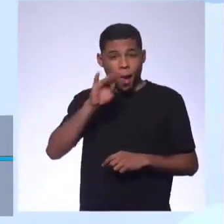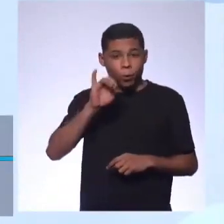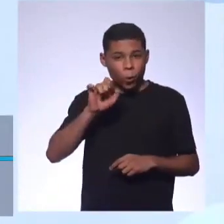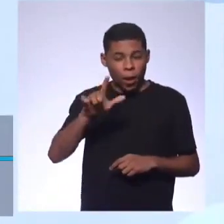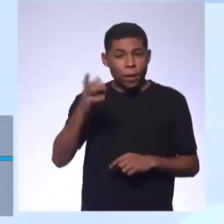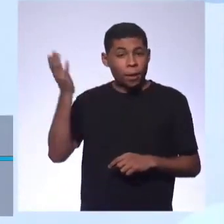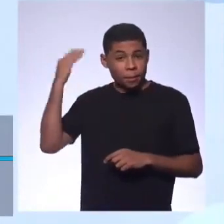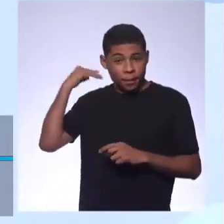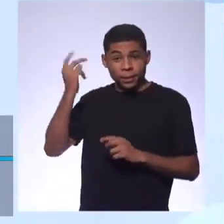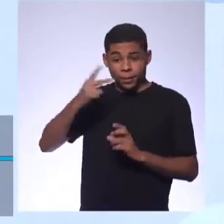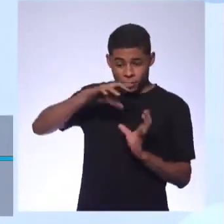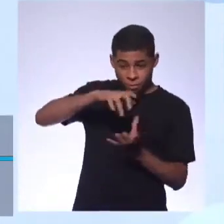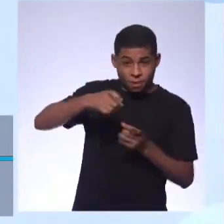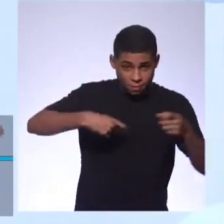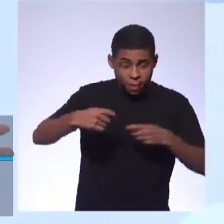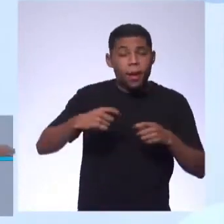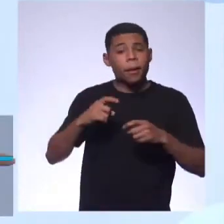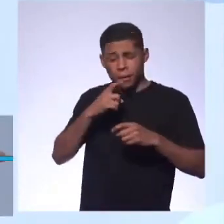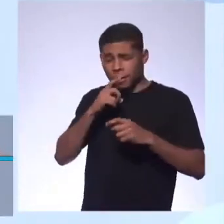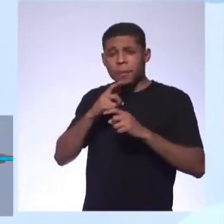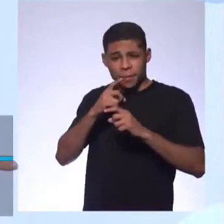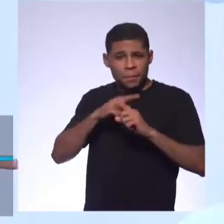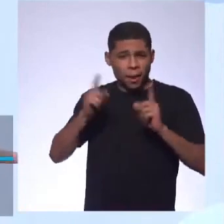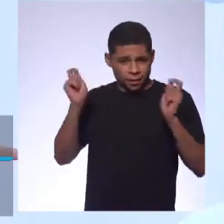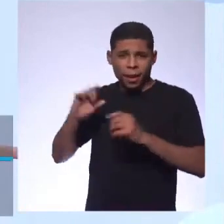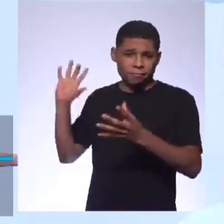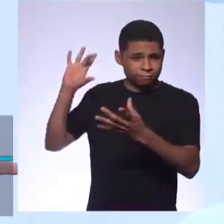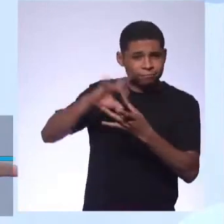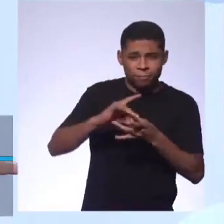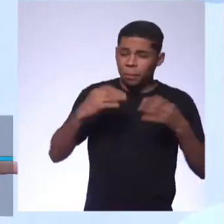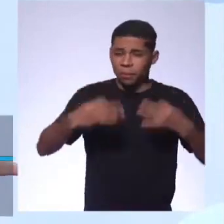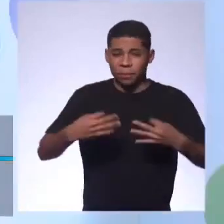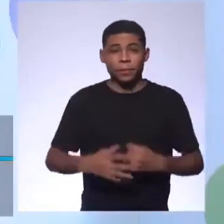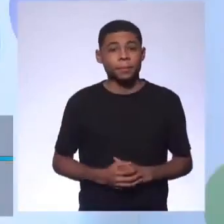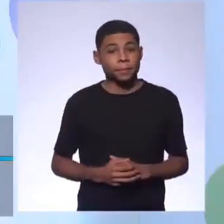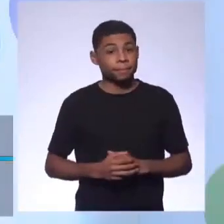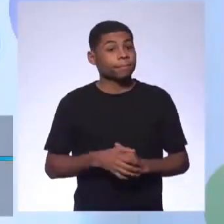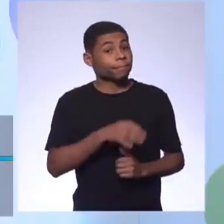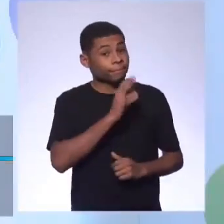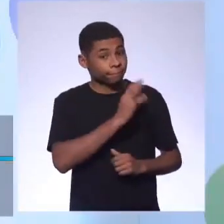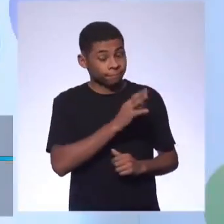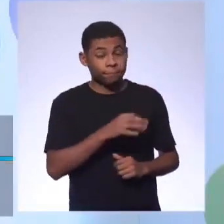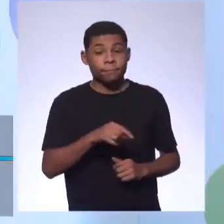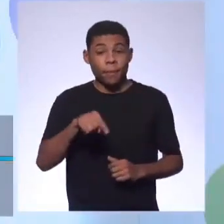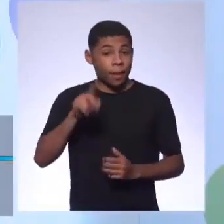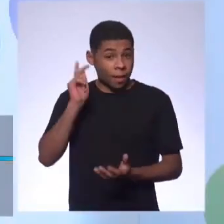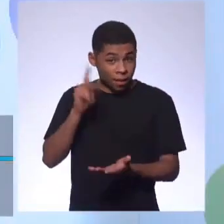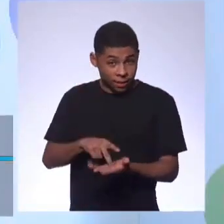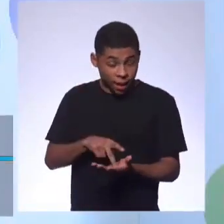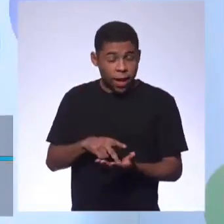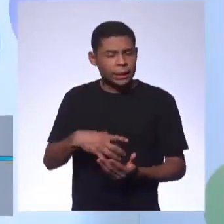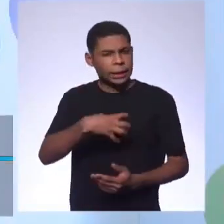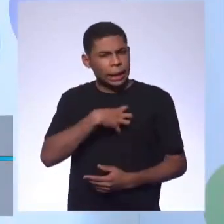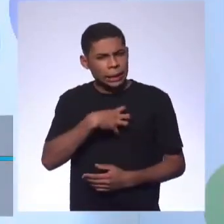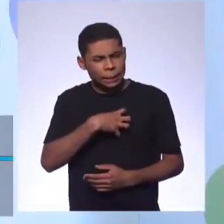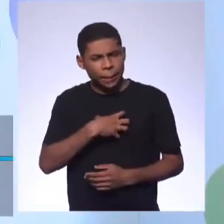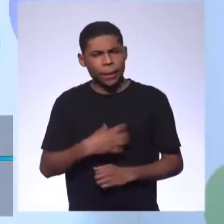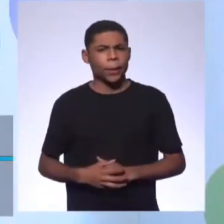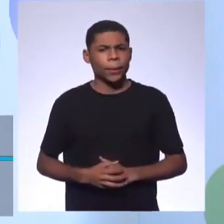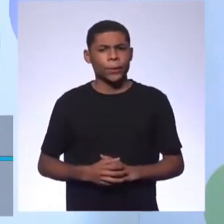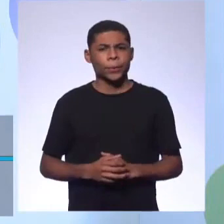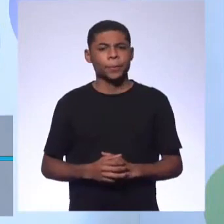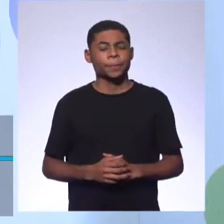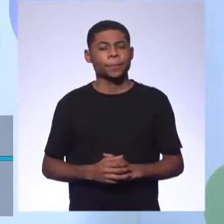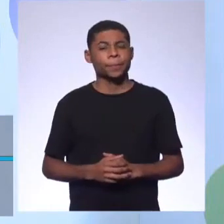também para esse contexto da pandemia. Dá para associar perfeitamente, né, professora? Exato, essa realidade, né, esse sentimento